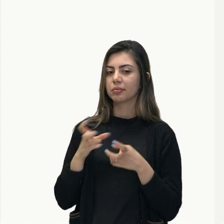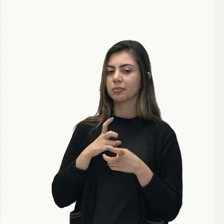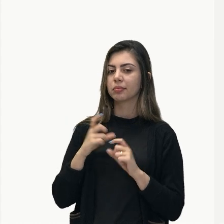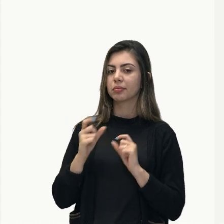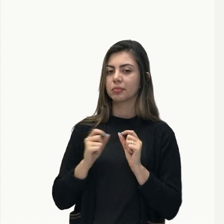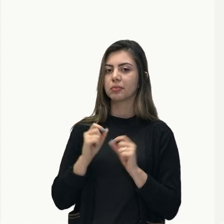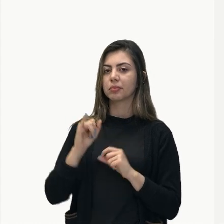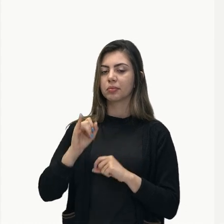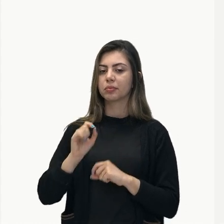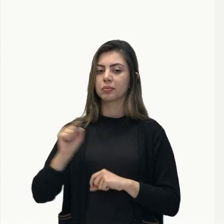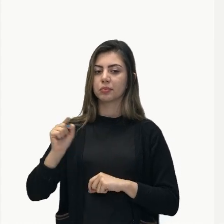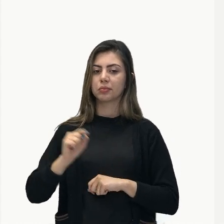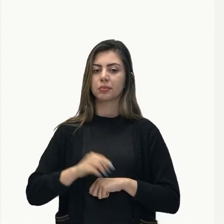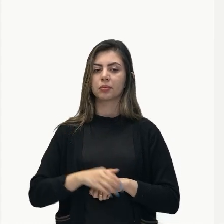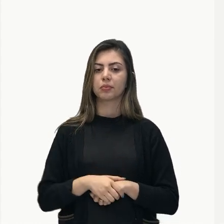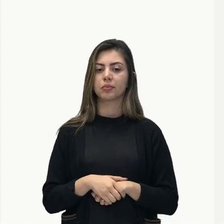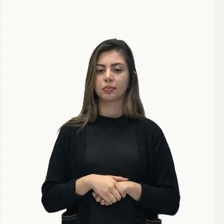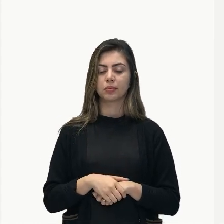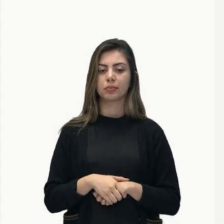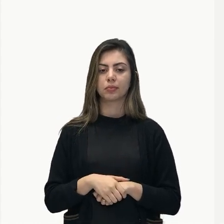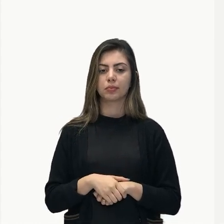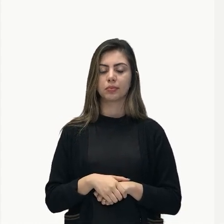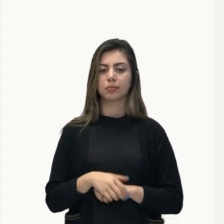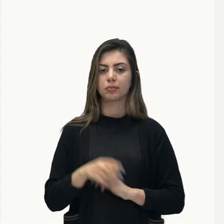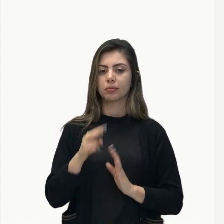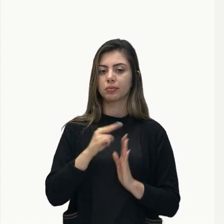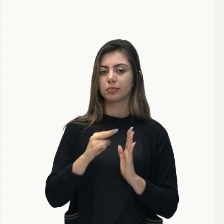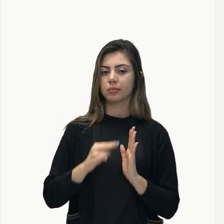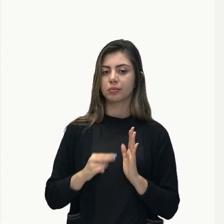as pessoas, há uma B